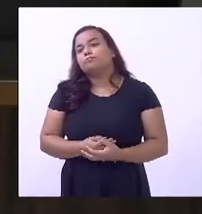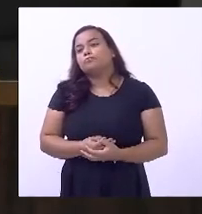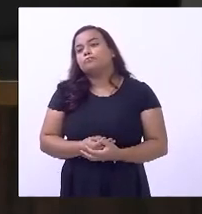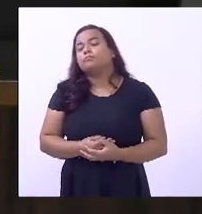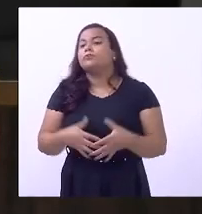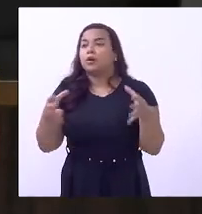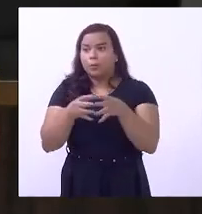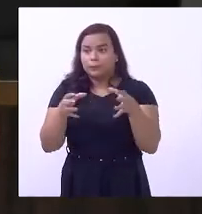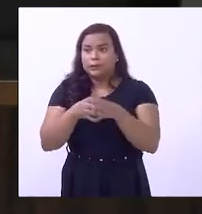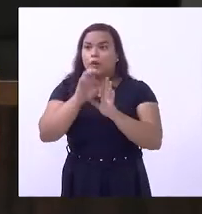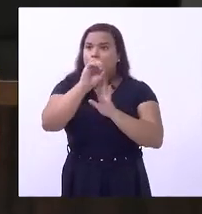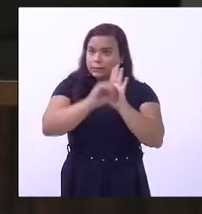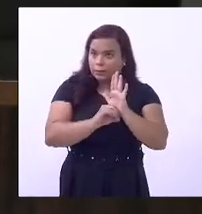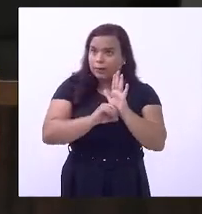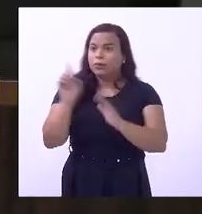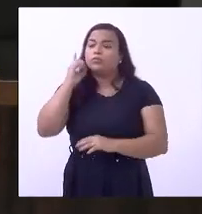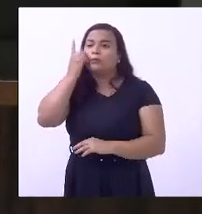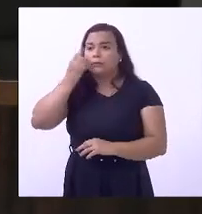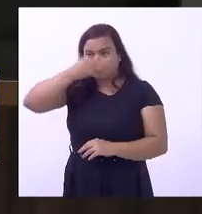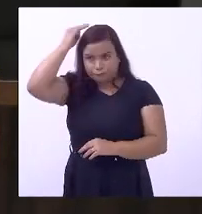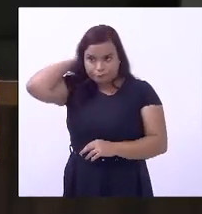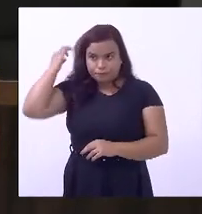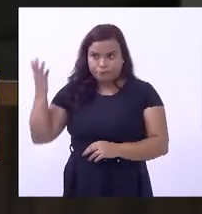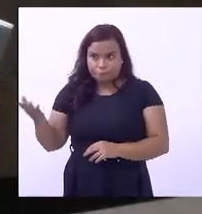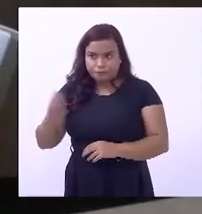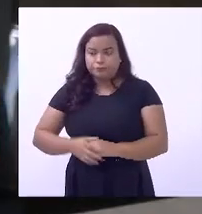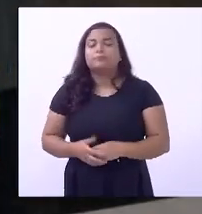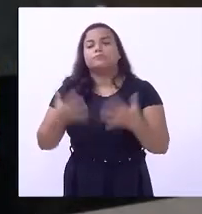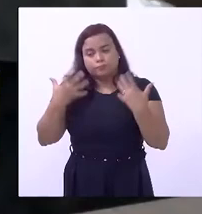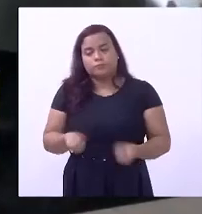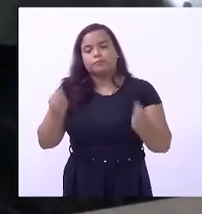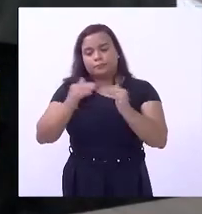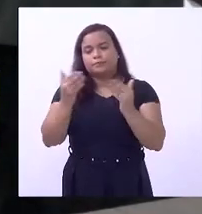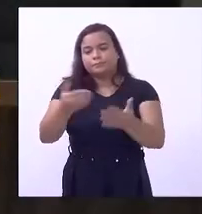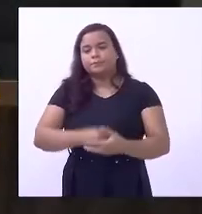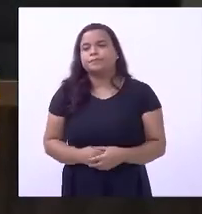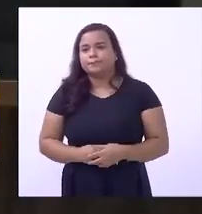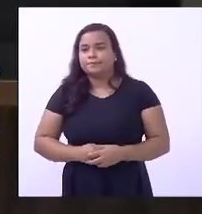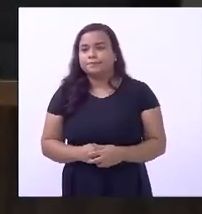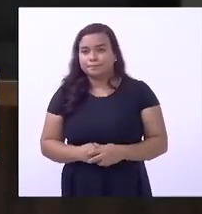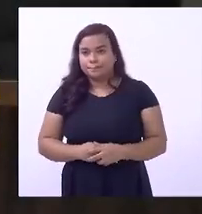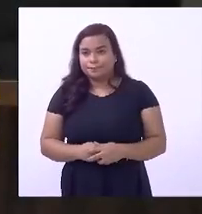Pela Comissão de Orçamento, deputado Márcio Pacheco. Parecer favorável.